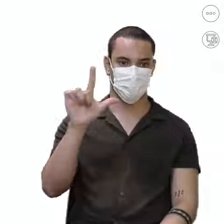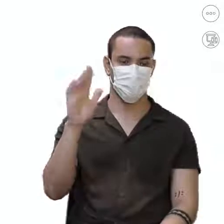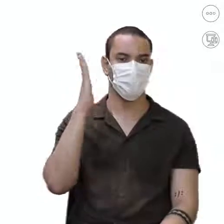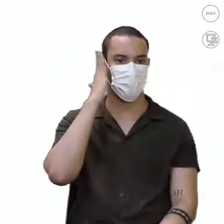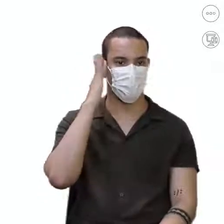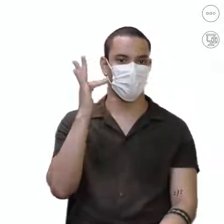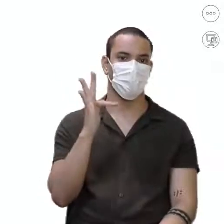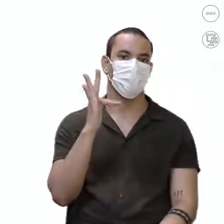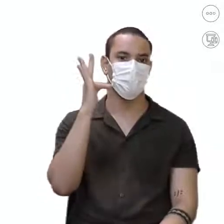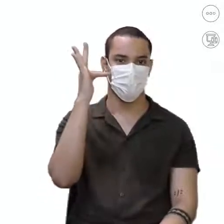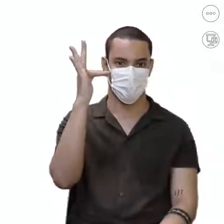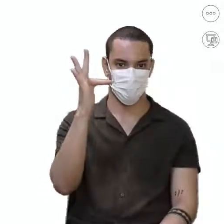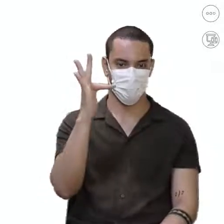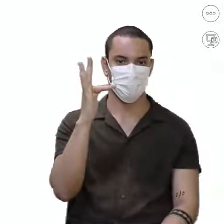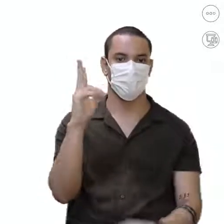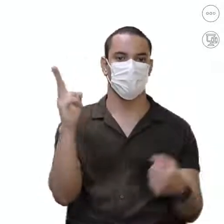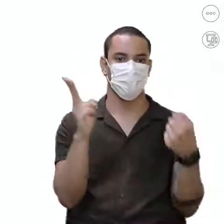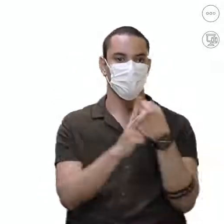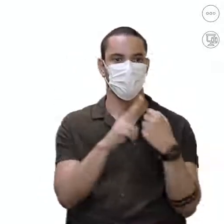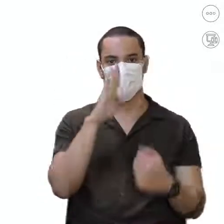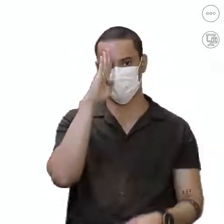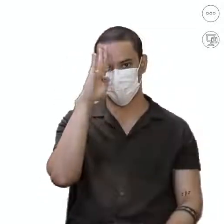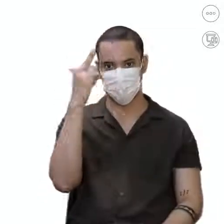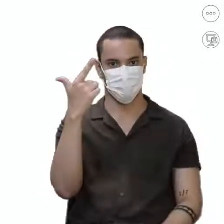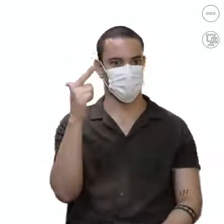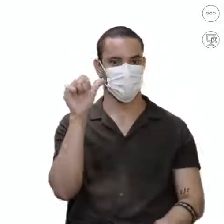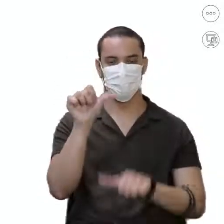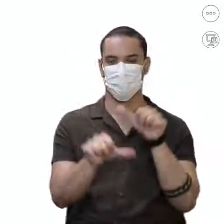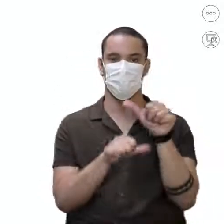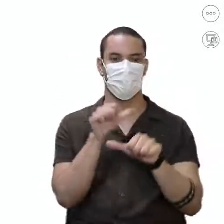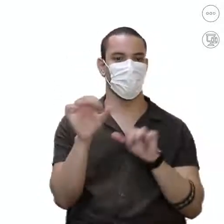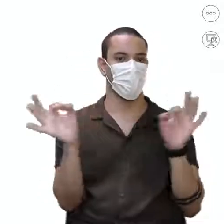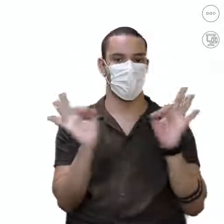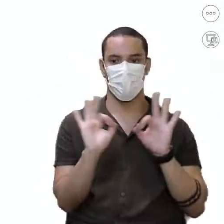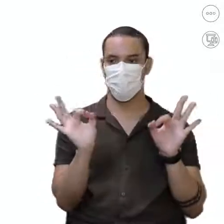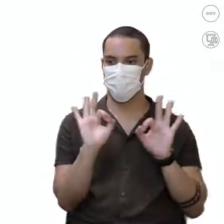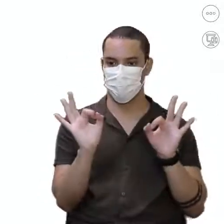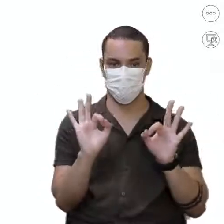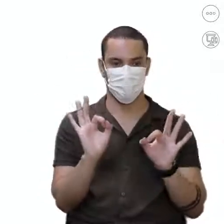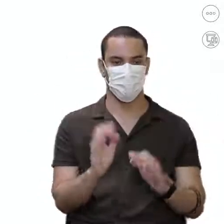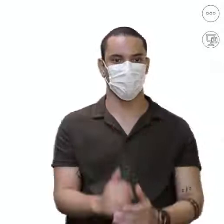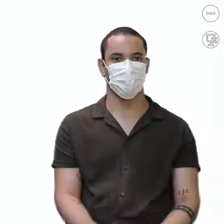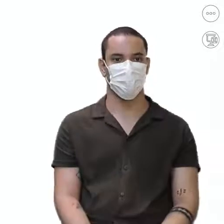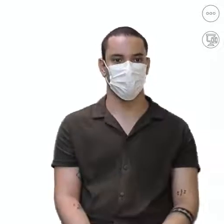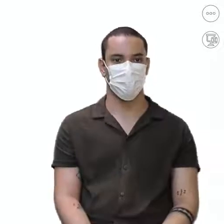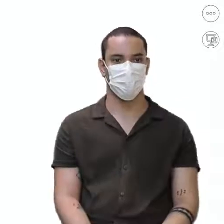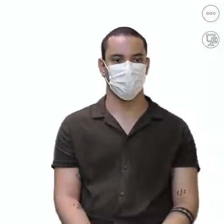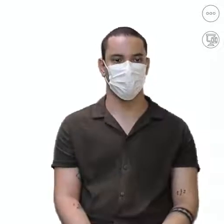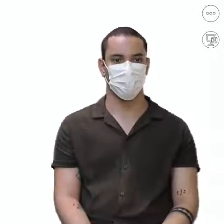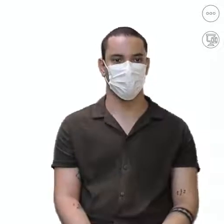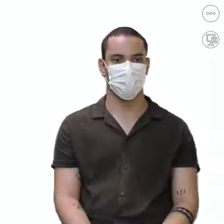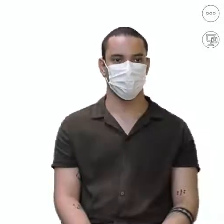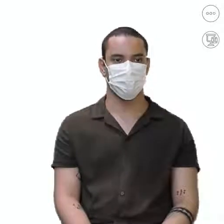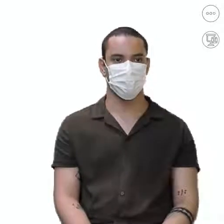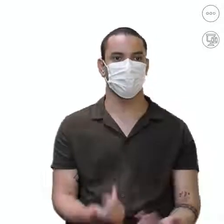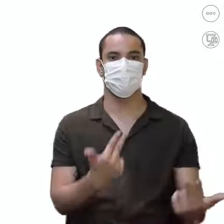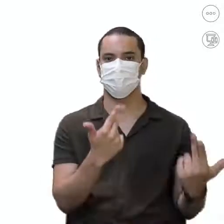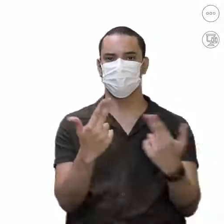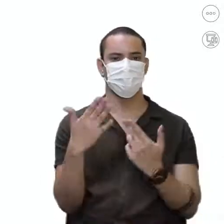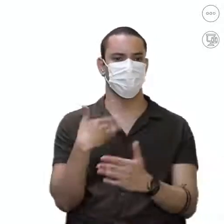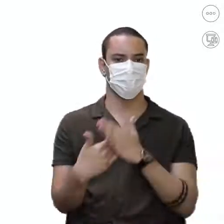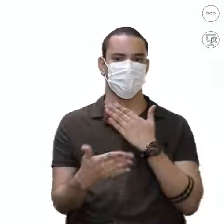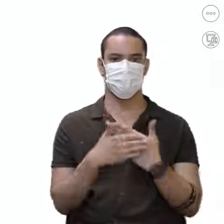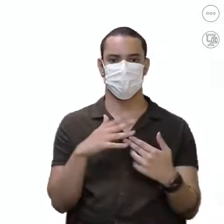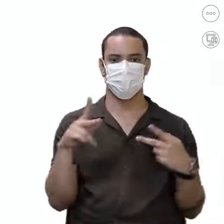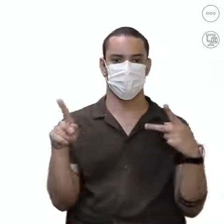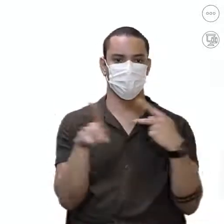eu sei que no futuro o meu verbo principal ele não é conjugado, ele fica igualzinho para todos os pronomes pessoais,